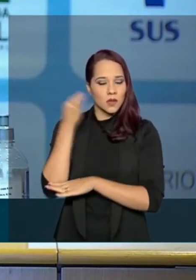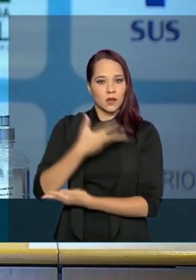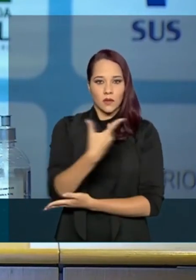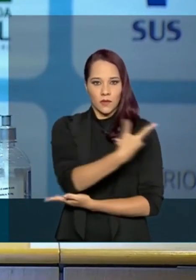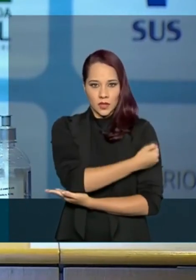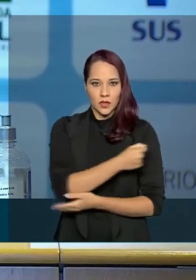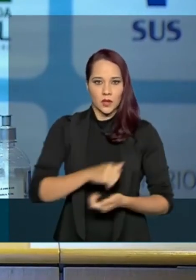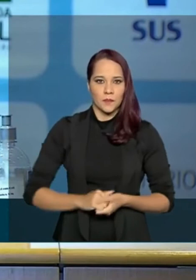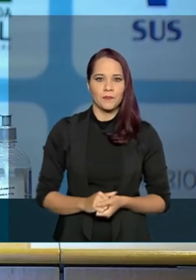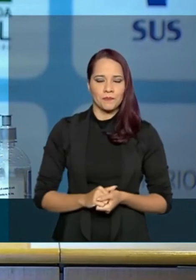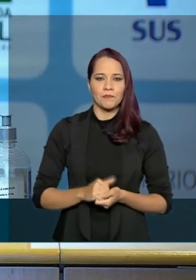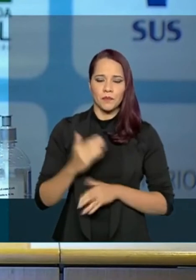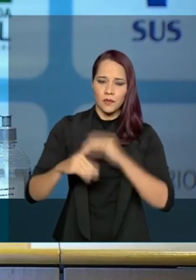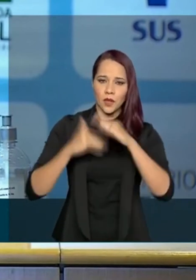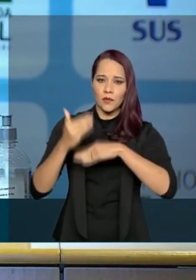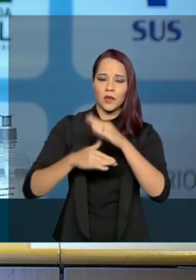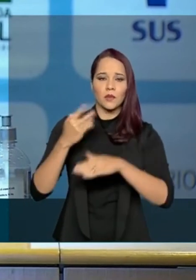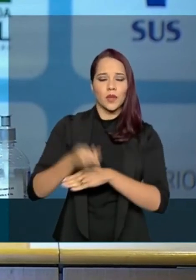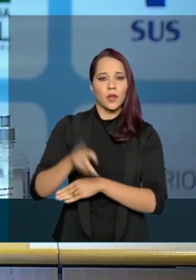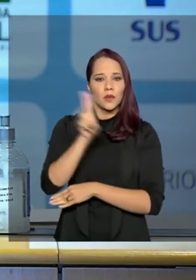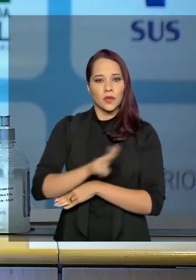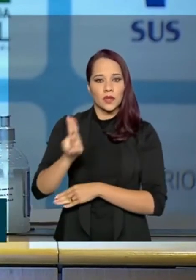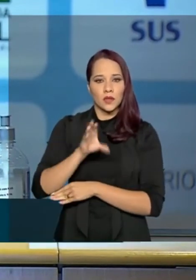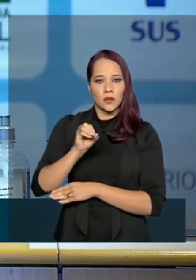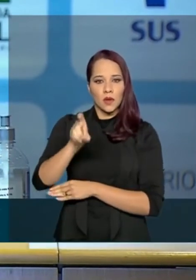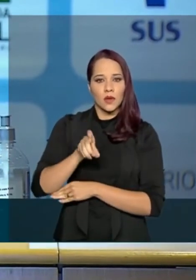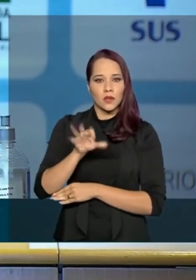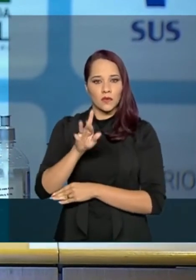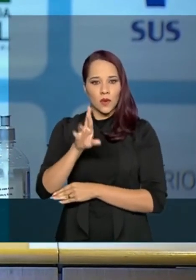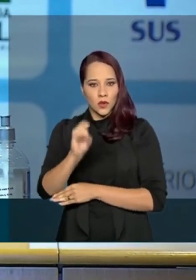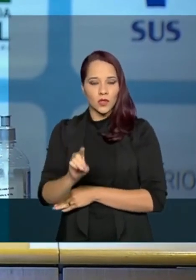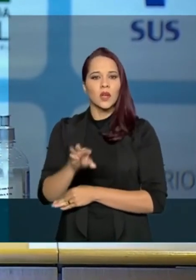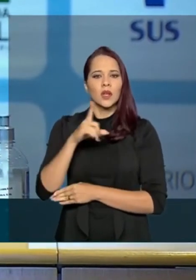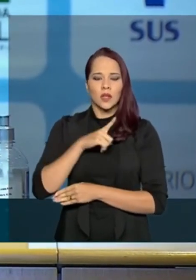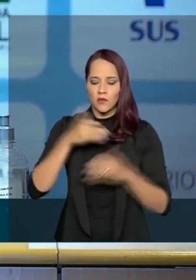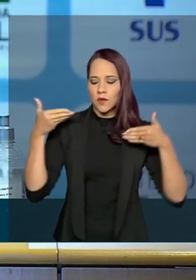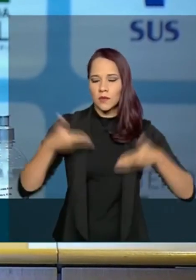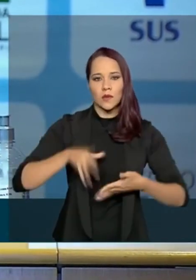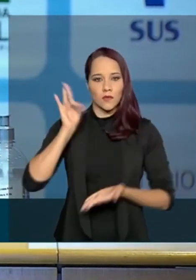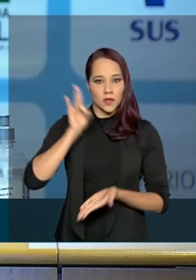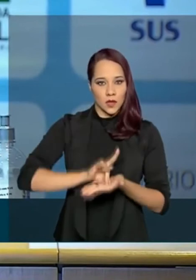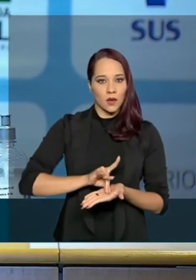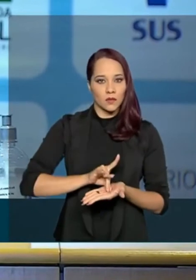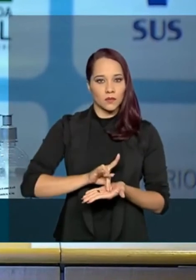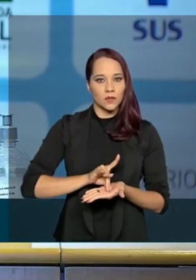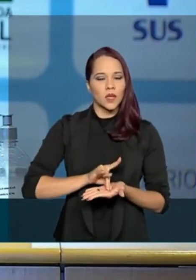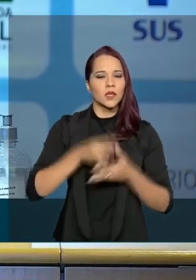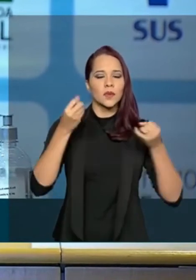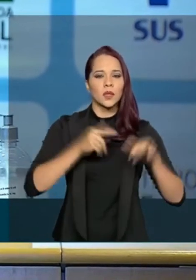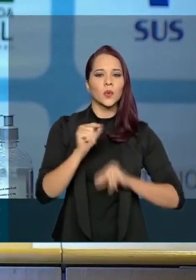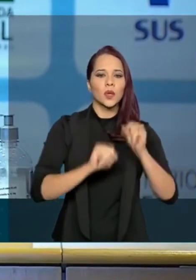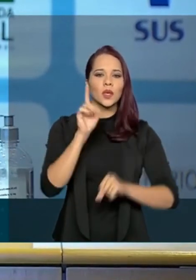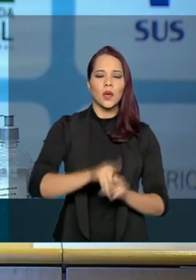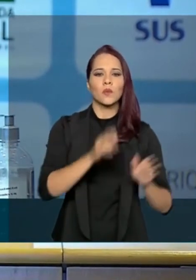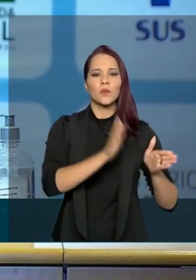vacina desenvolvida pela Universidade de Oxford, houve um posicionamento oficial da pasta sobre o que consideramos